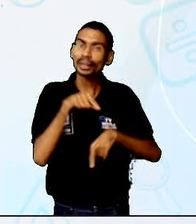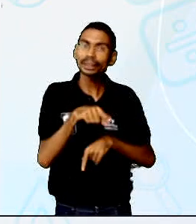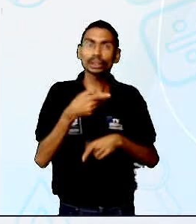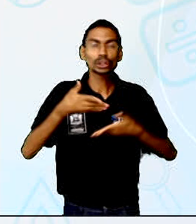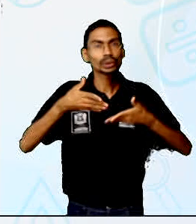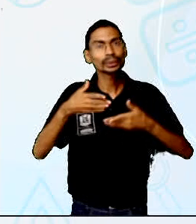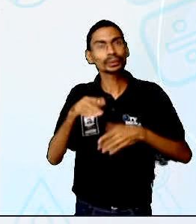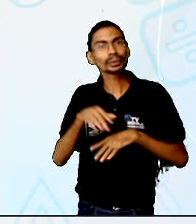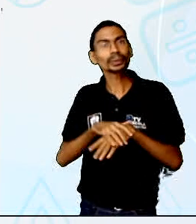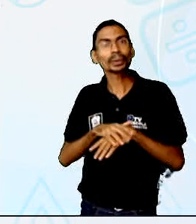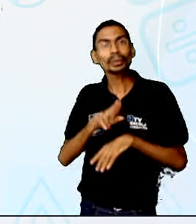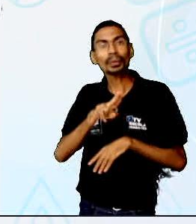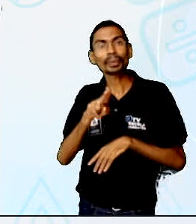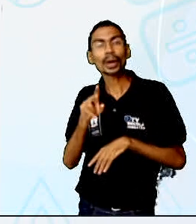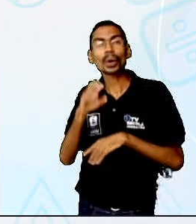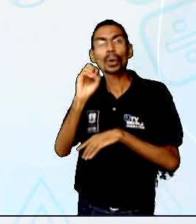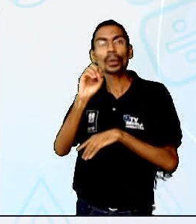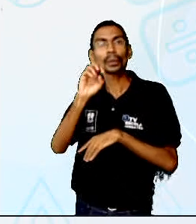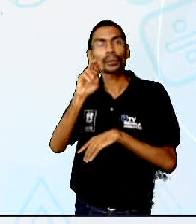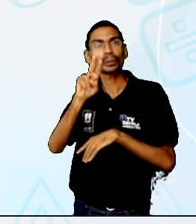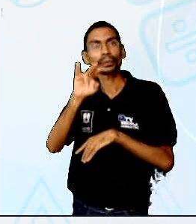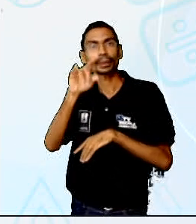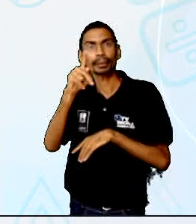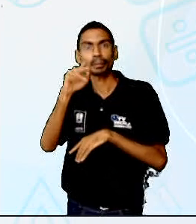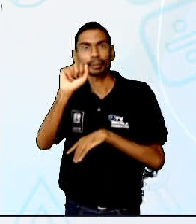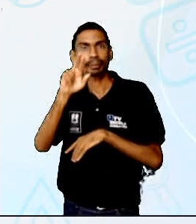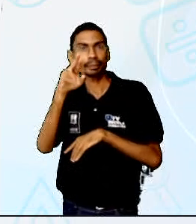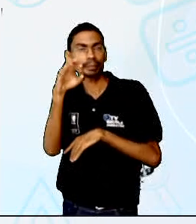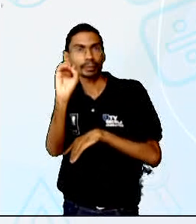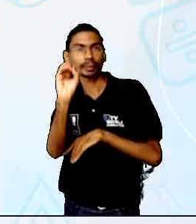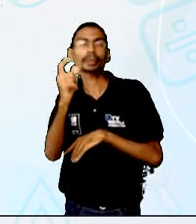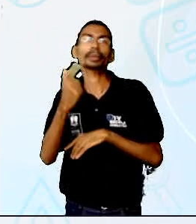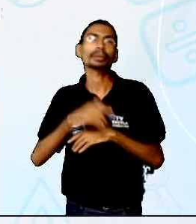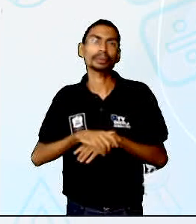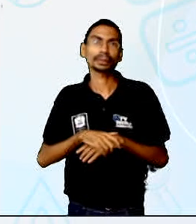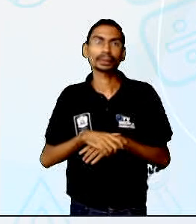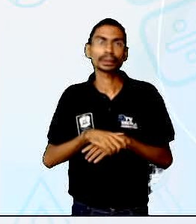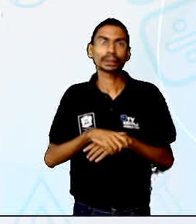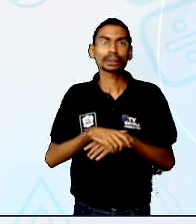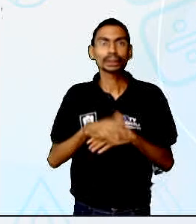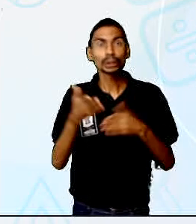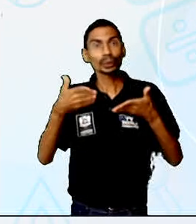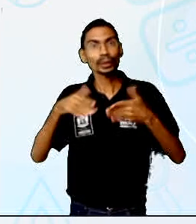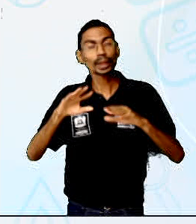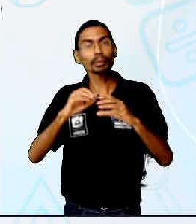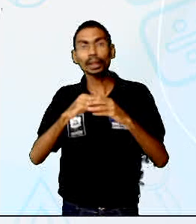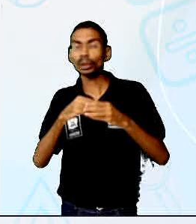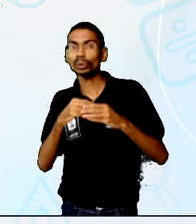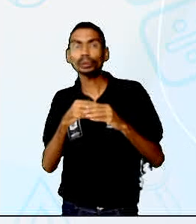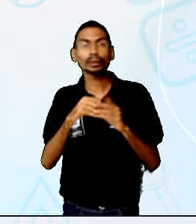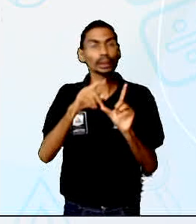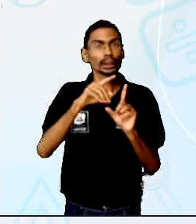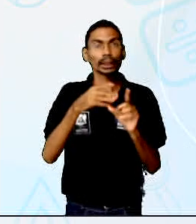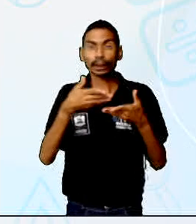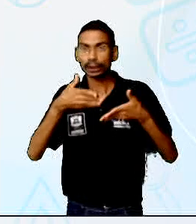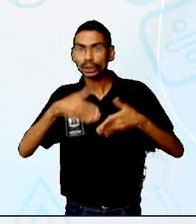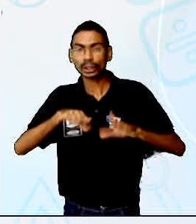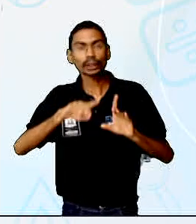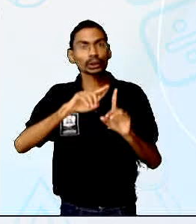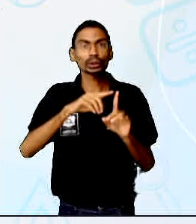E o seu desenvolvimento acontece de forma externa. Existe outro grupo de animais que são chamados